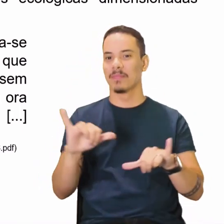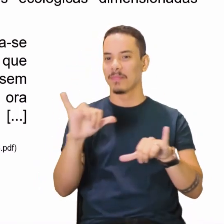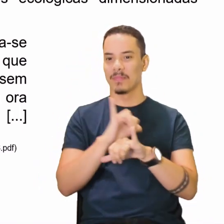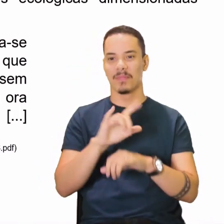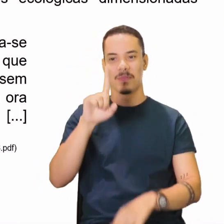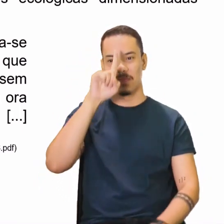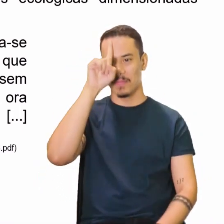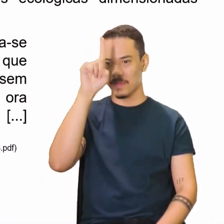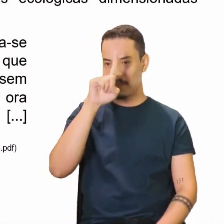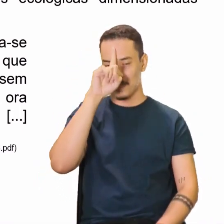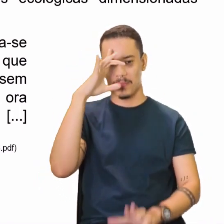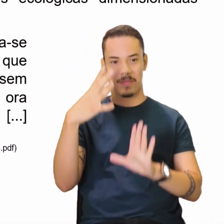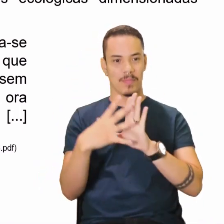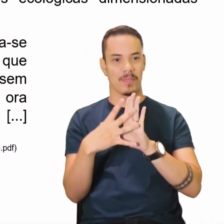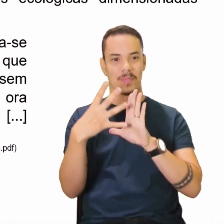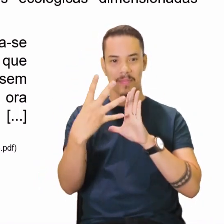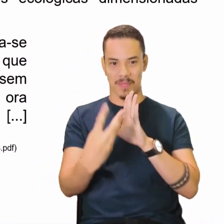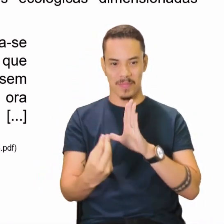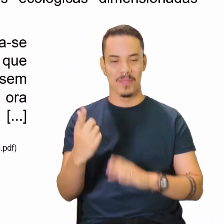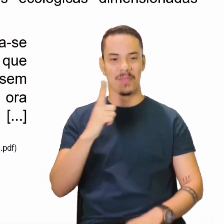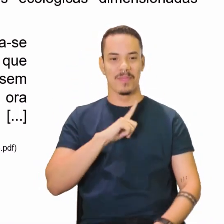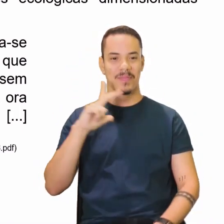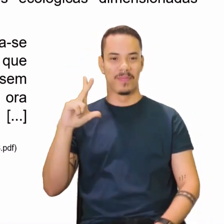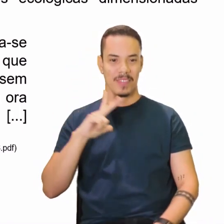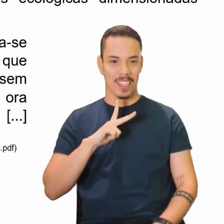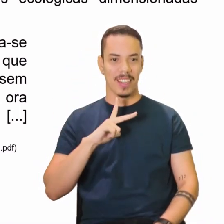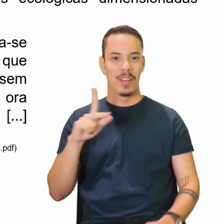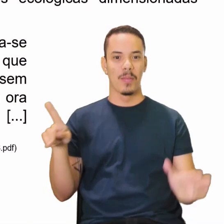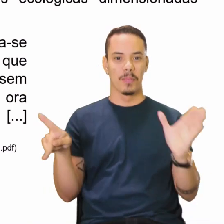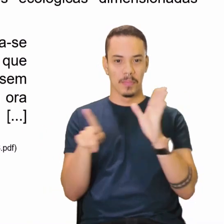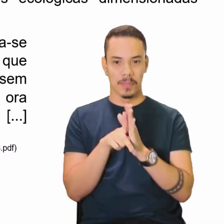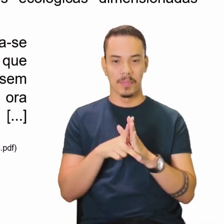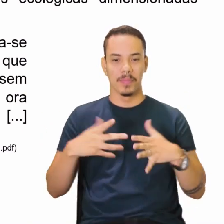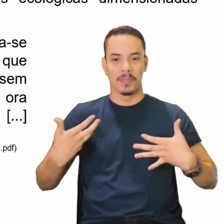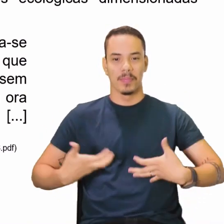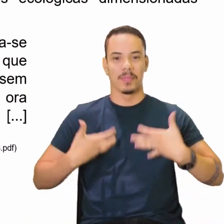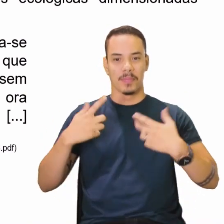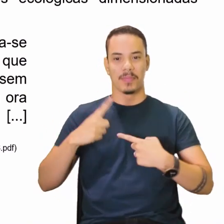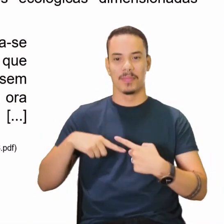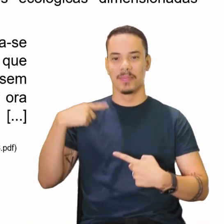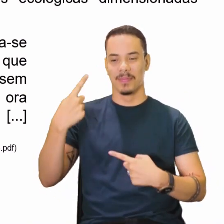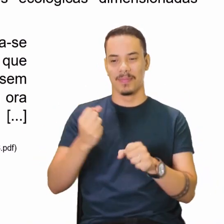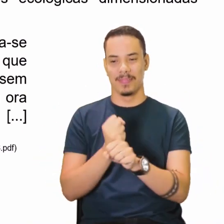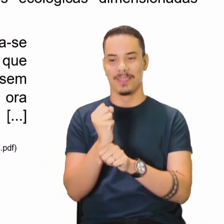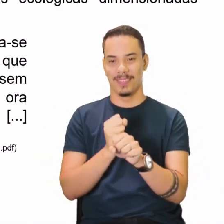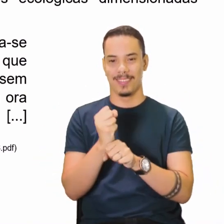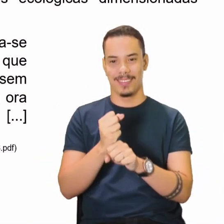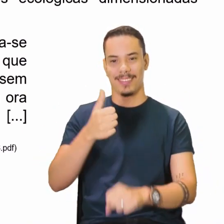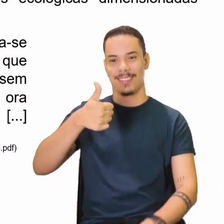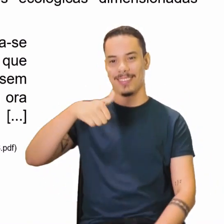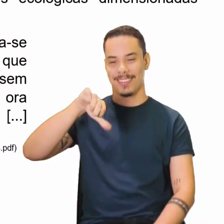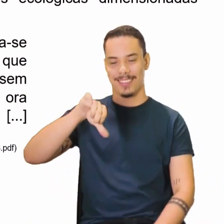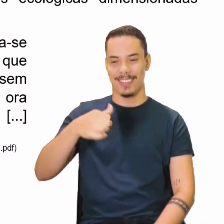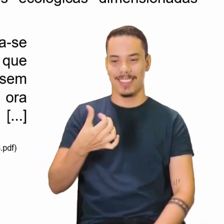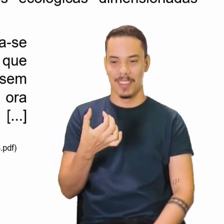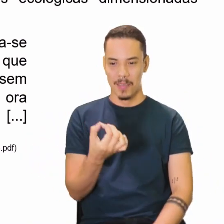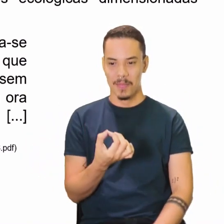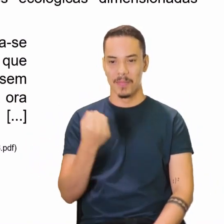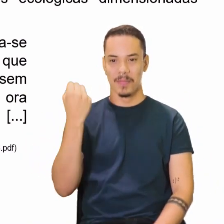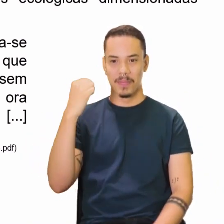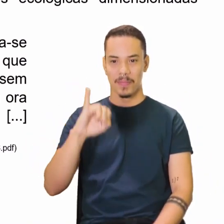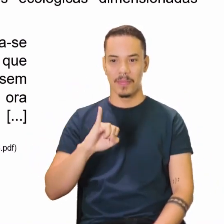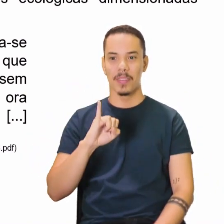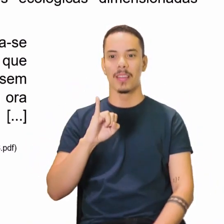da cartilha do modelo, ora vigente, passou a ser gritante após os anos de 1960, quando